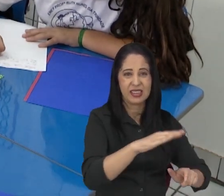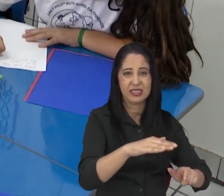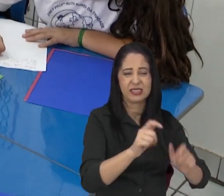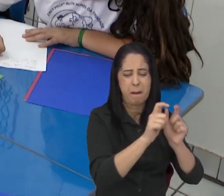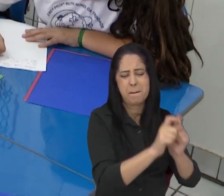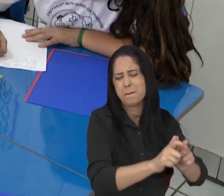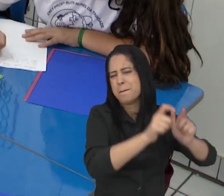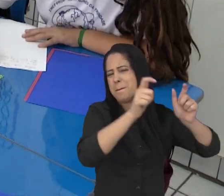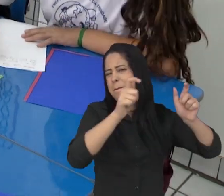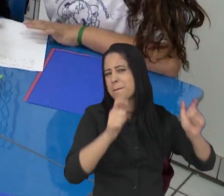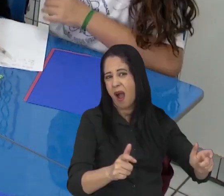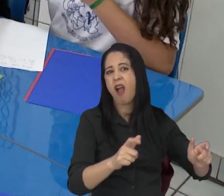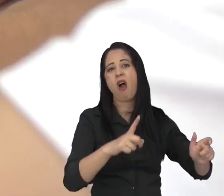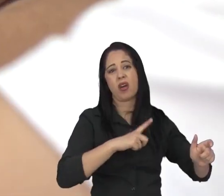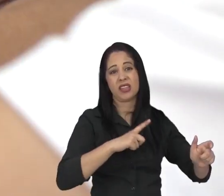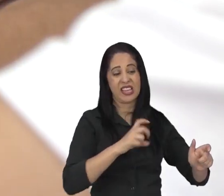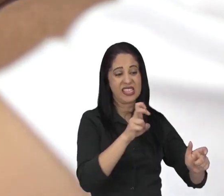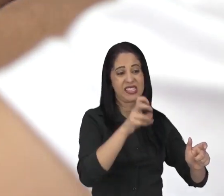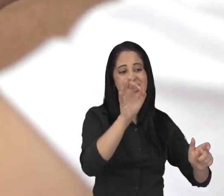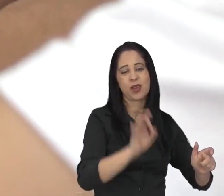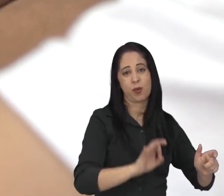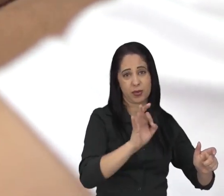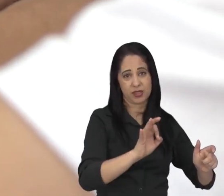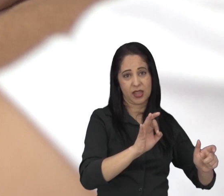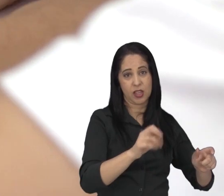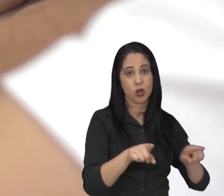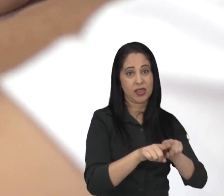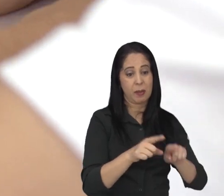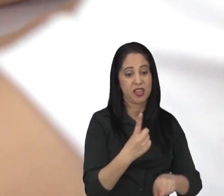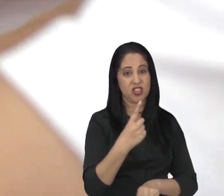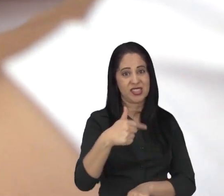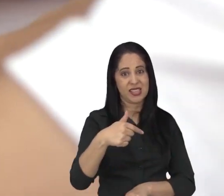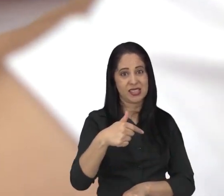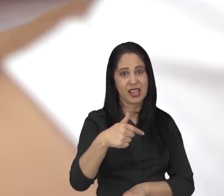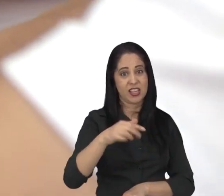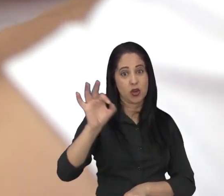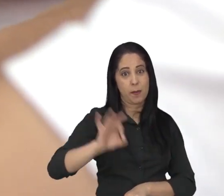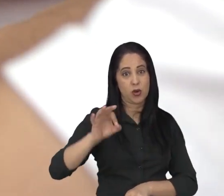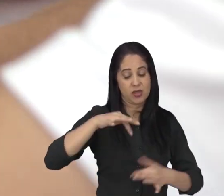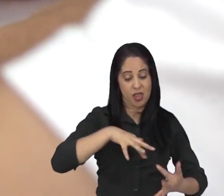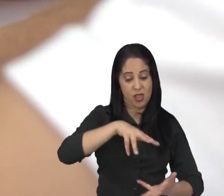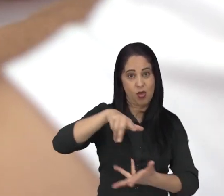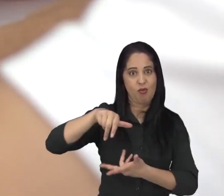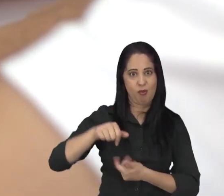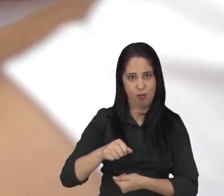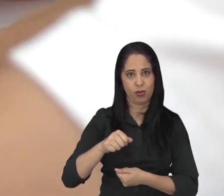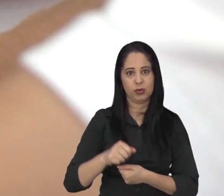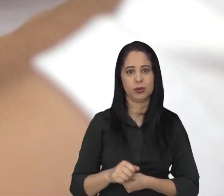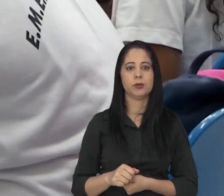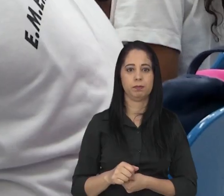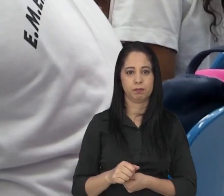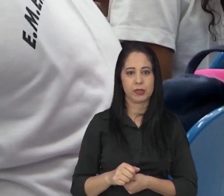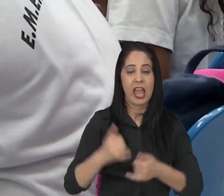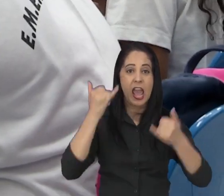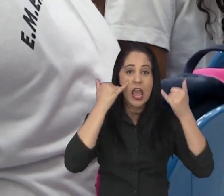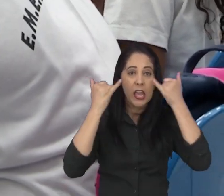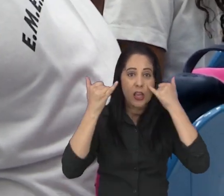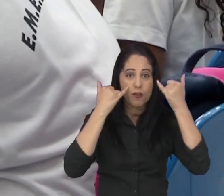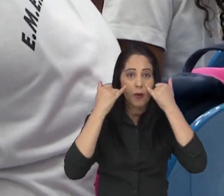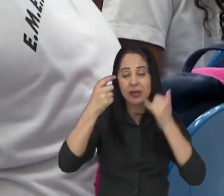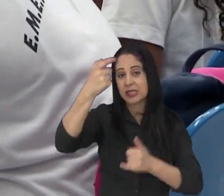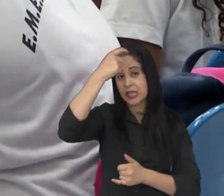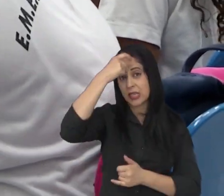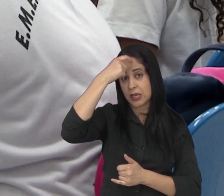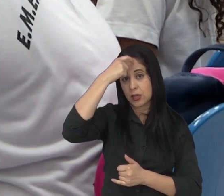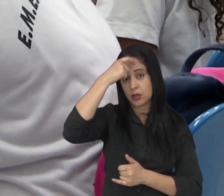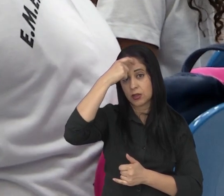maior incidência nas salas de aula e atinge entre 5% e 17% da população mundial. Para ampliar a